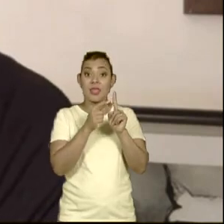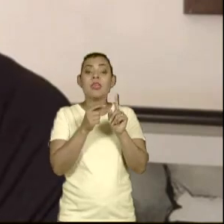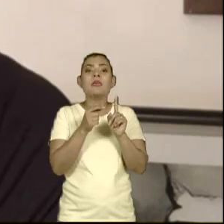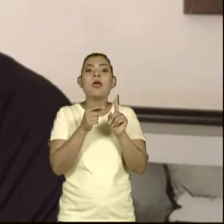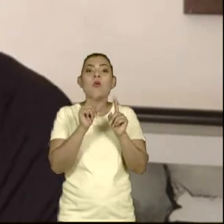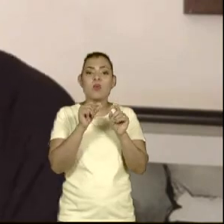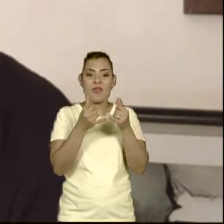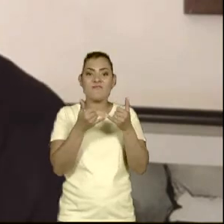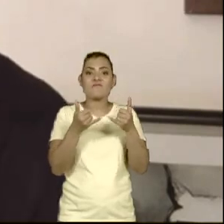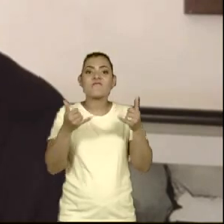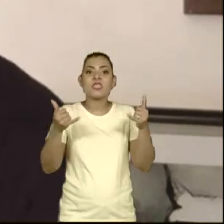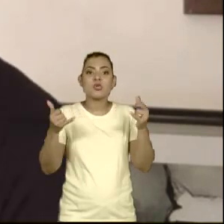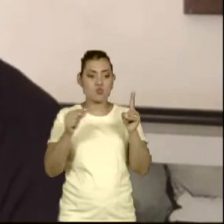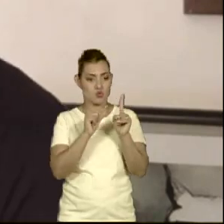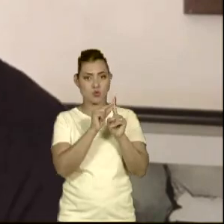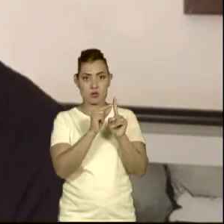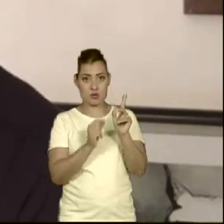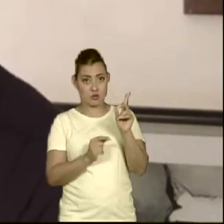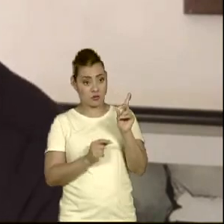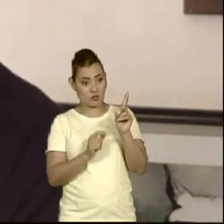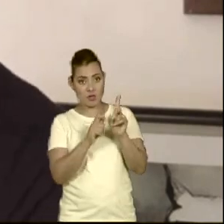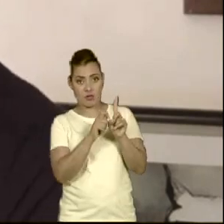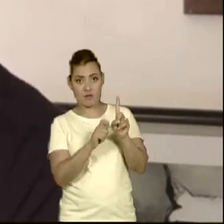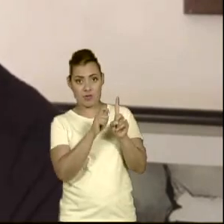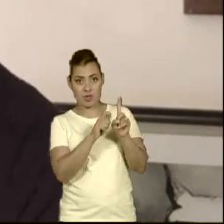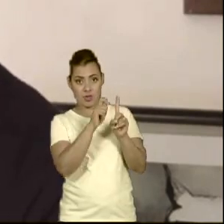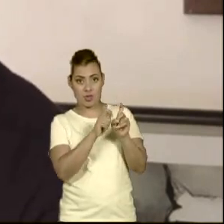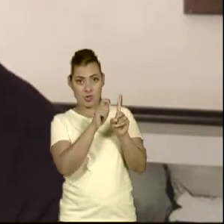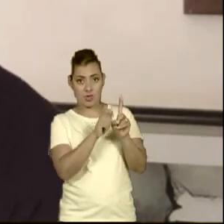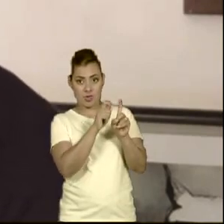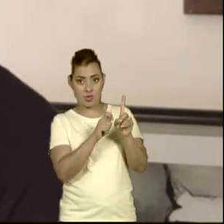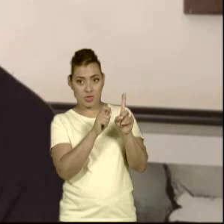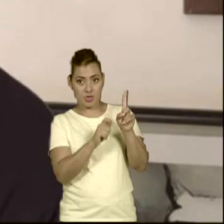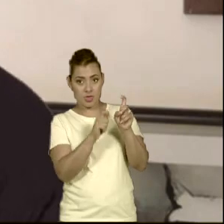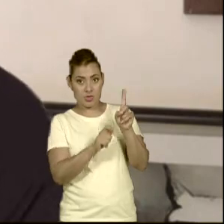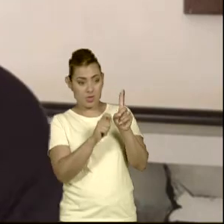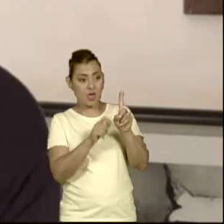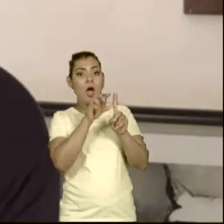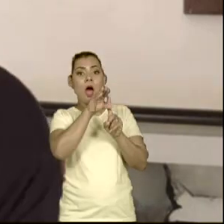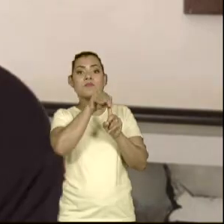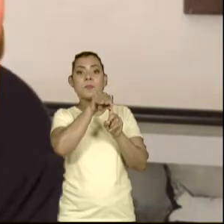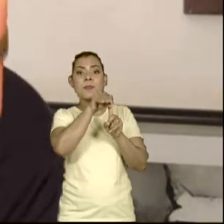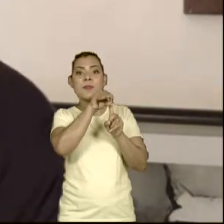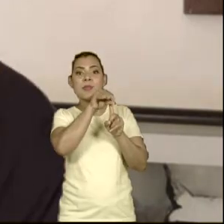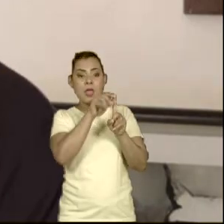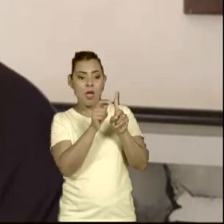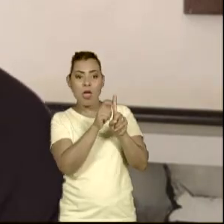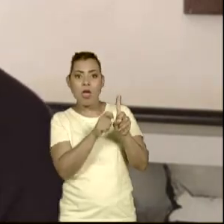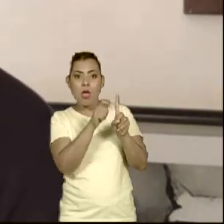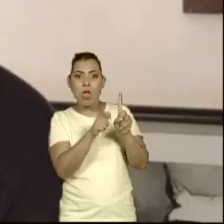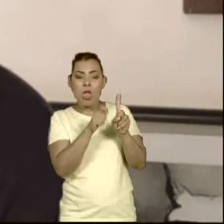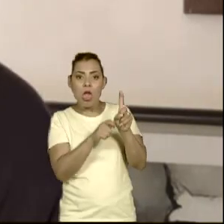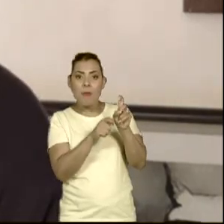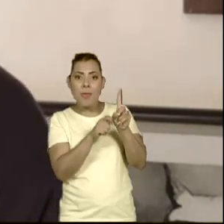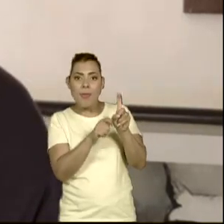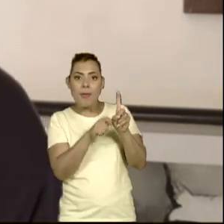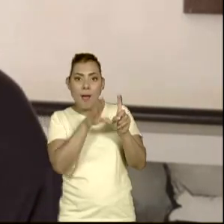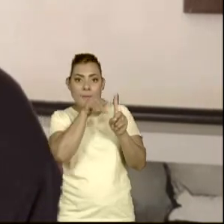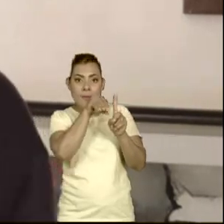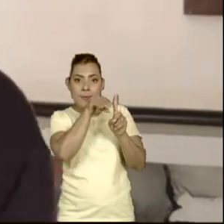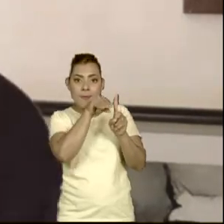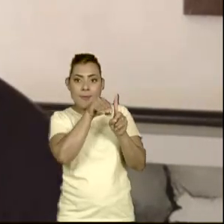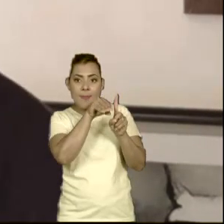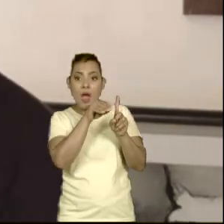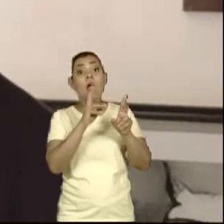fio de nylon que a gente, com a outra mão, ficava puxando o fiozinho de nylon para que ele pudesse falar. Então,